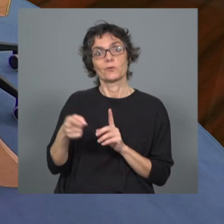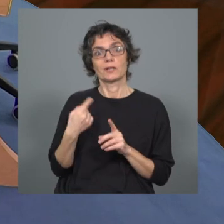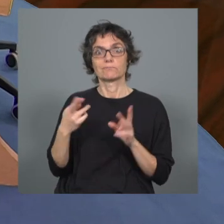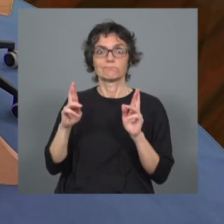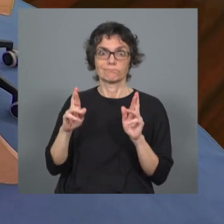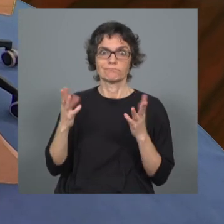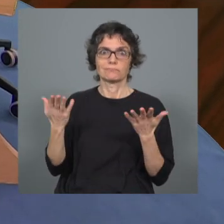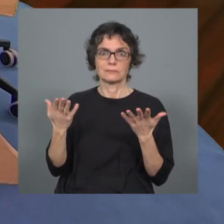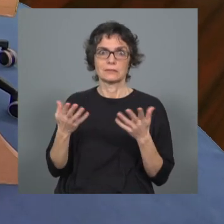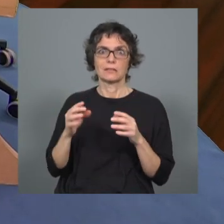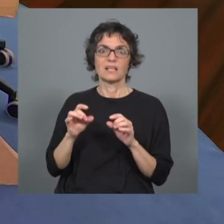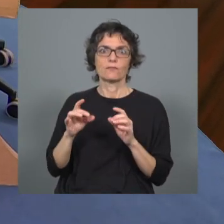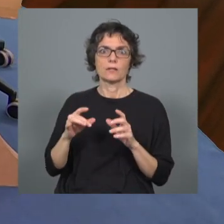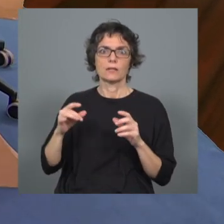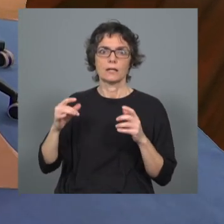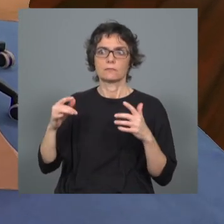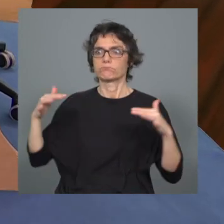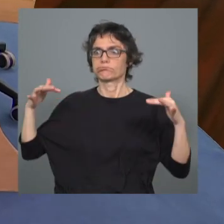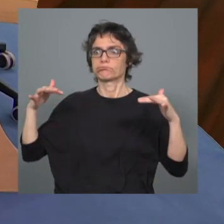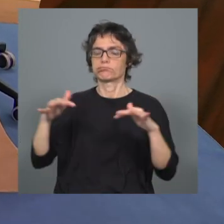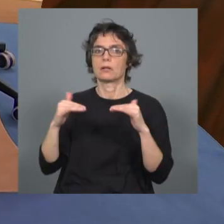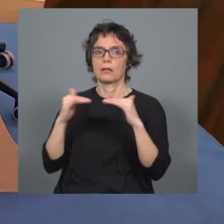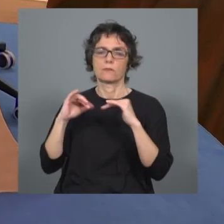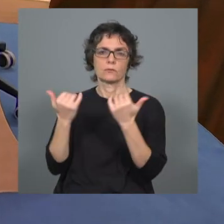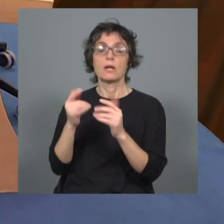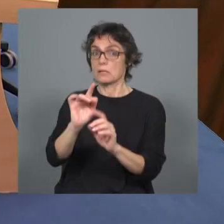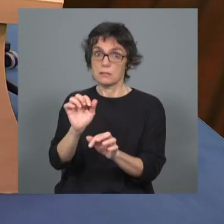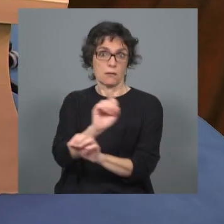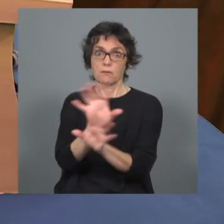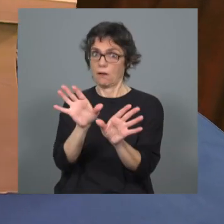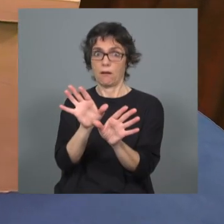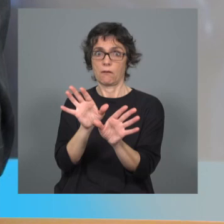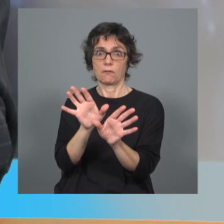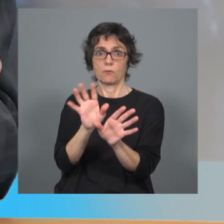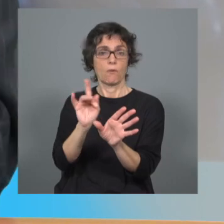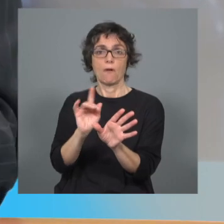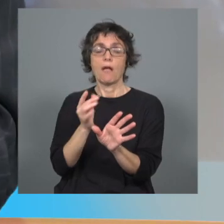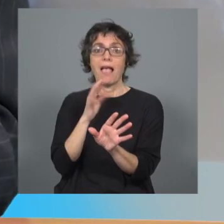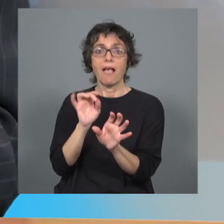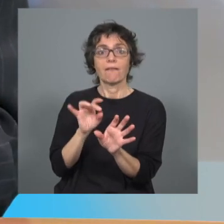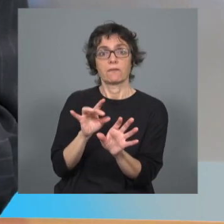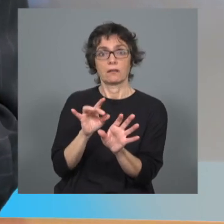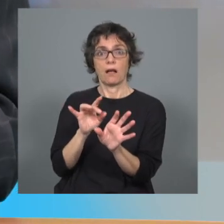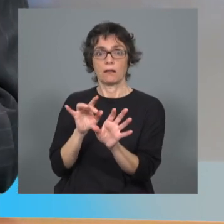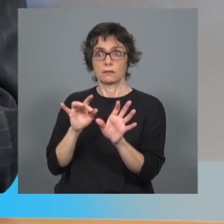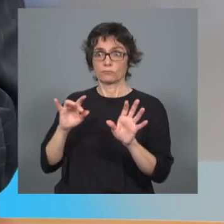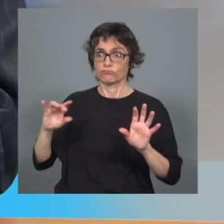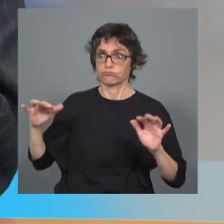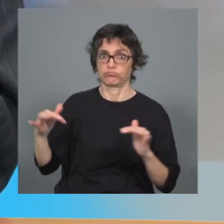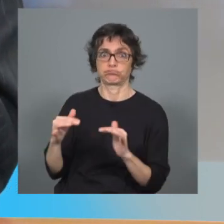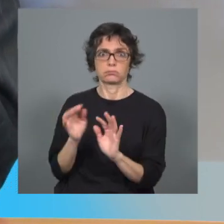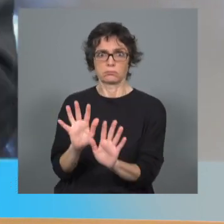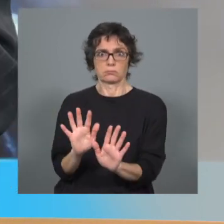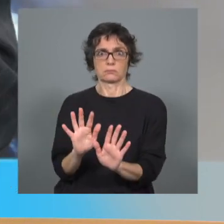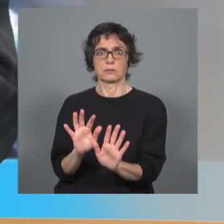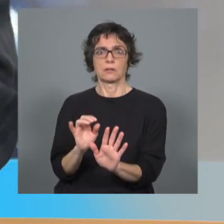fazer tantas manifestações sociais. Não, é que não vai haver, certamente, até a expressão, possibilidades de o fazer, mas... Isso não